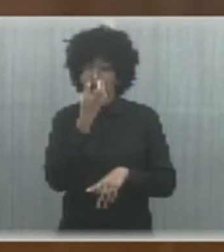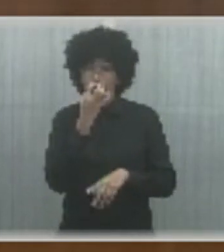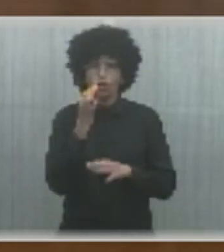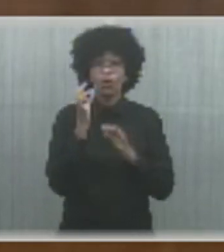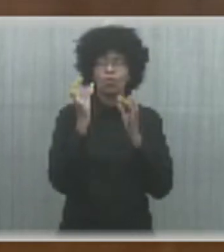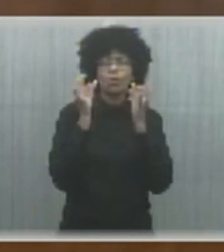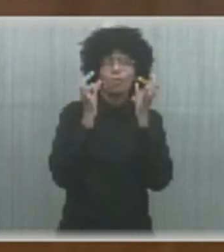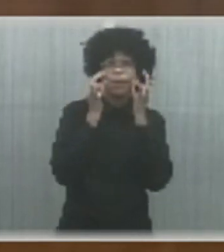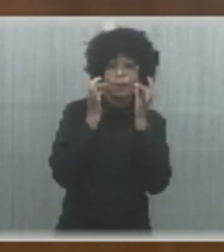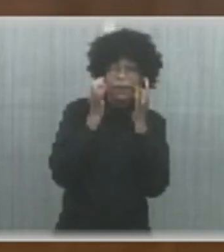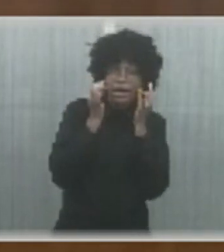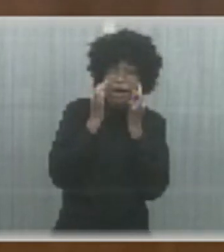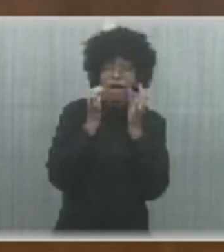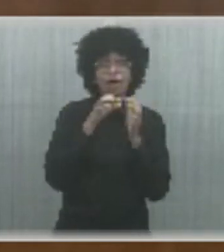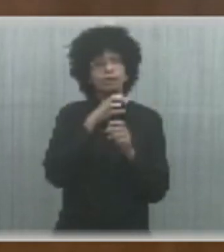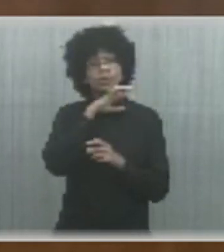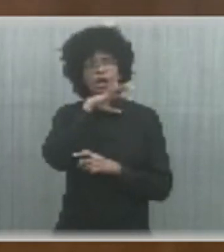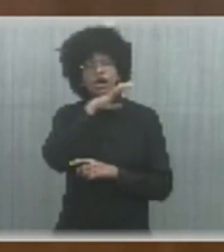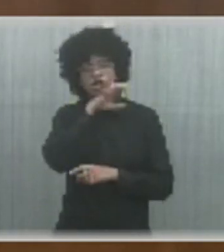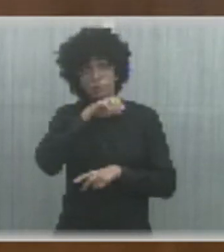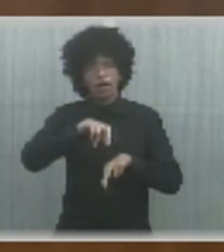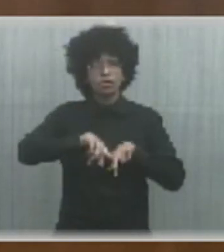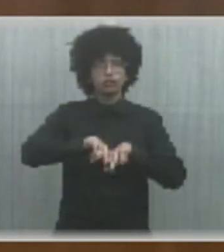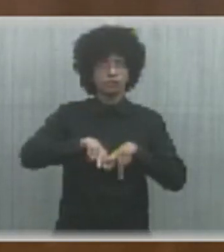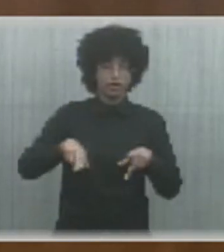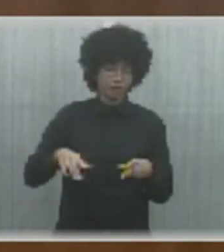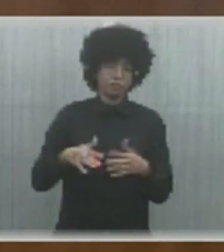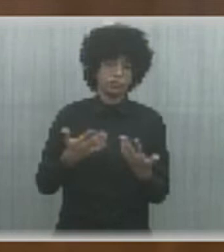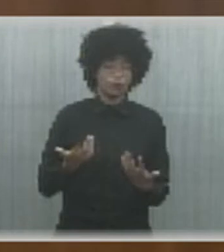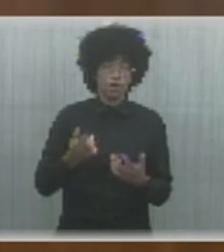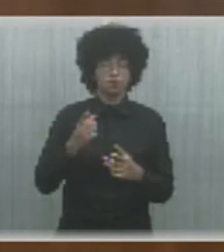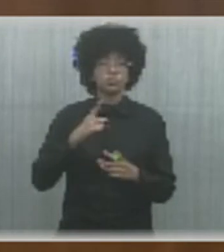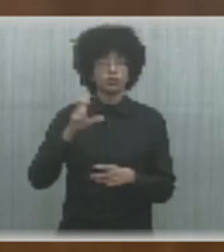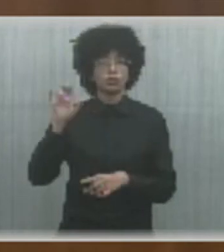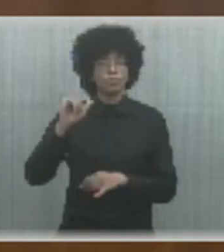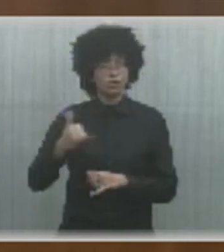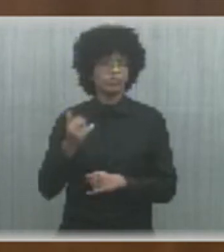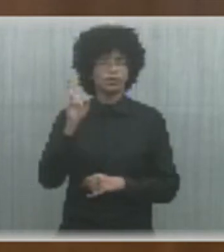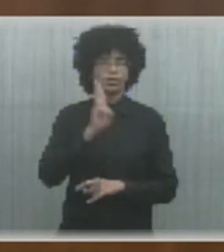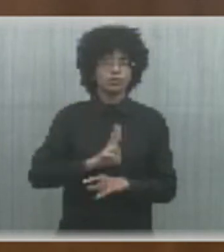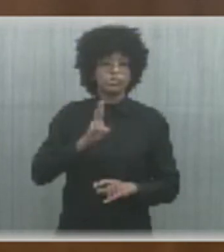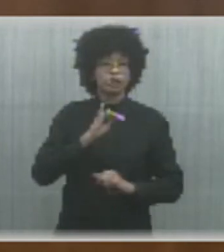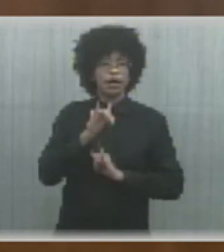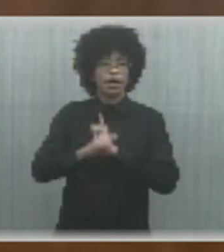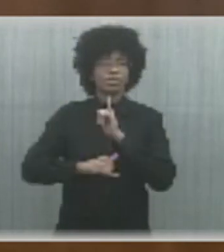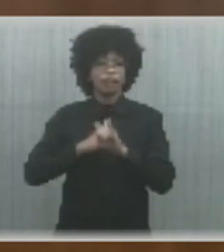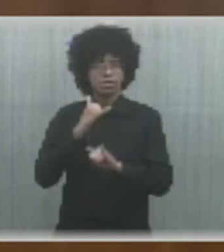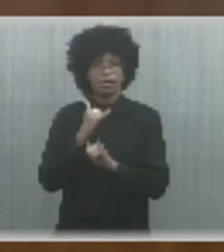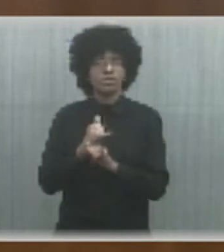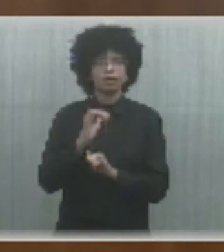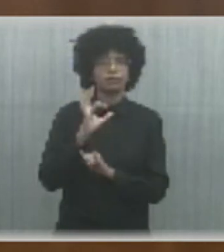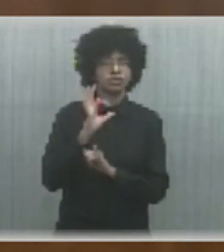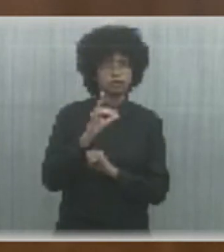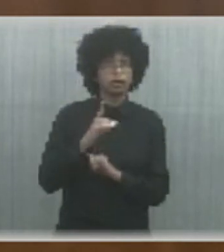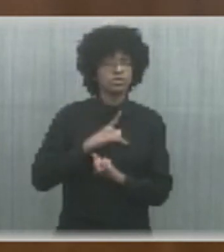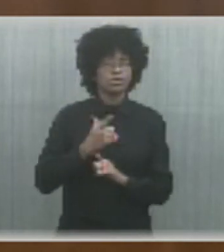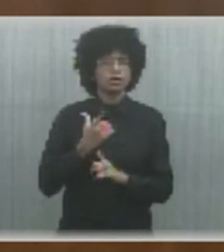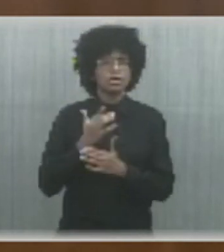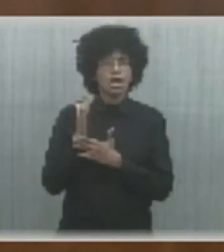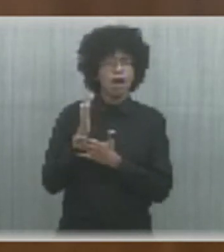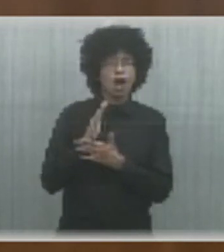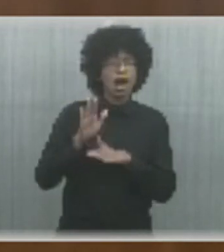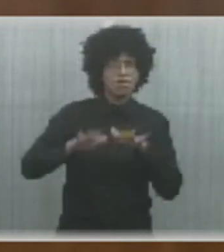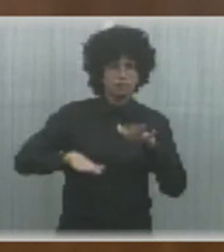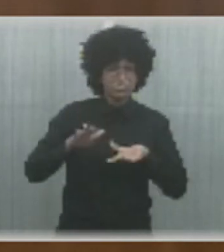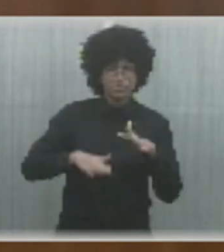nas suas redes sociais. Eu acredito que constantemente somos provocados em relação às situações